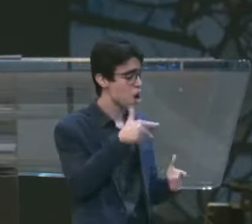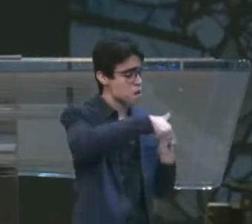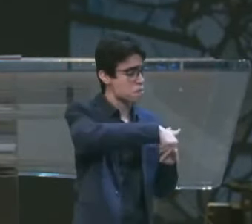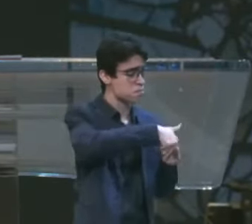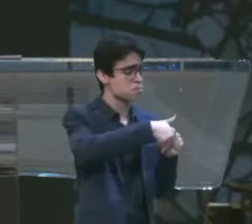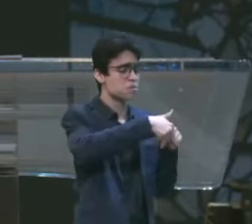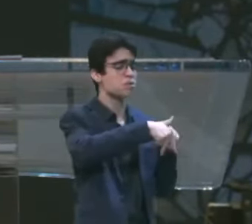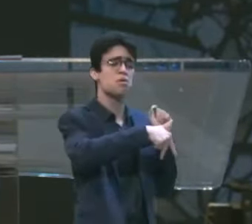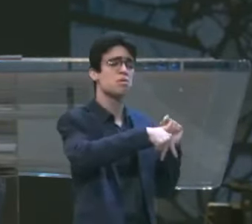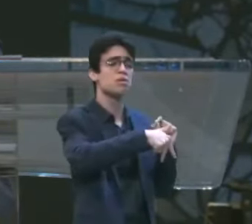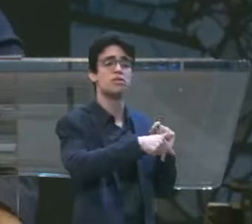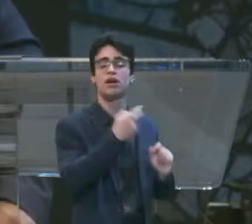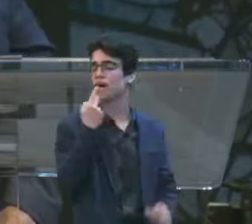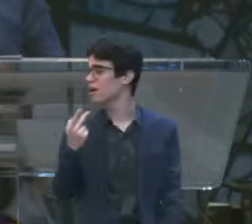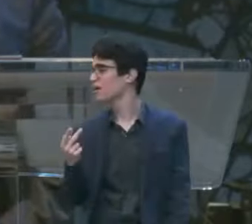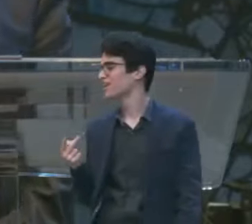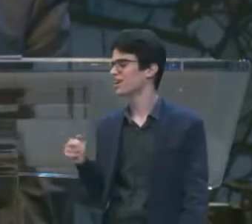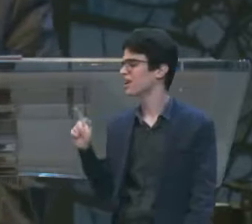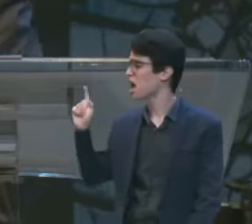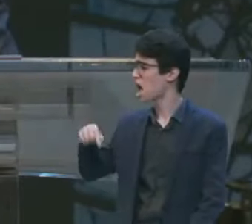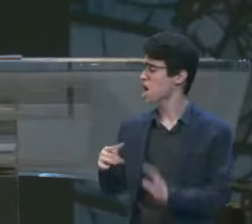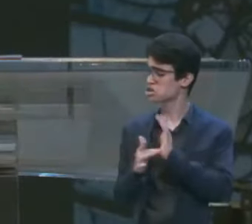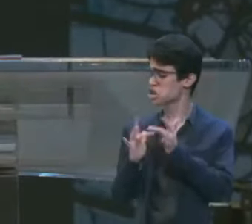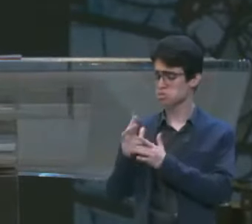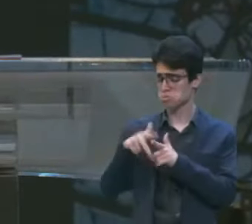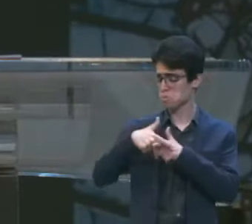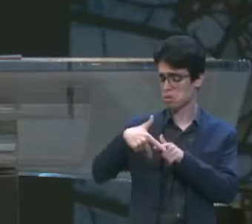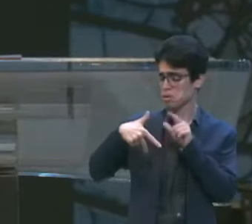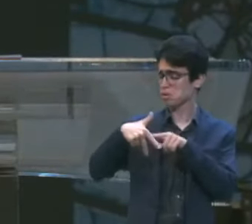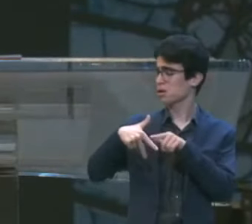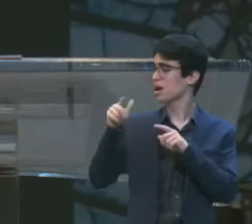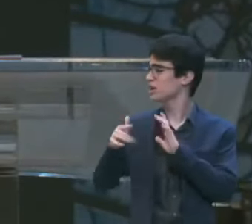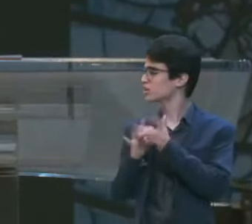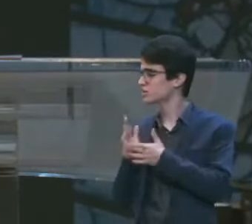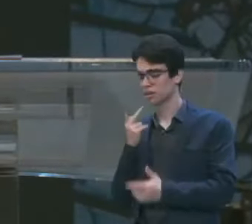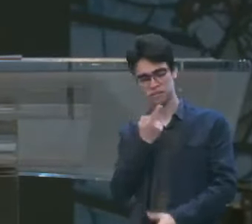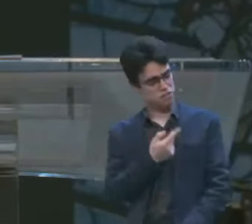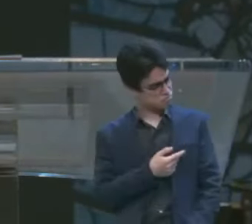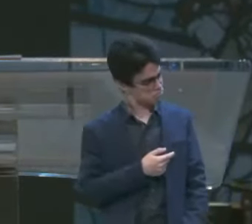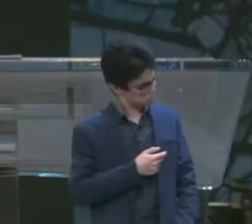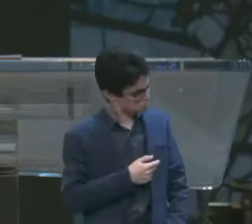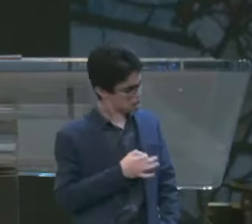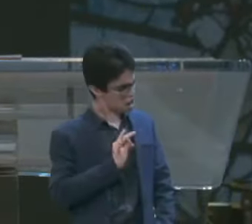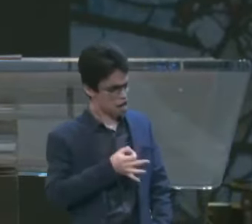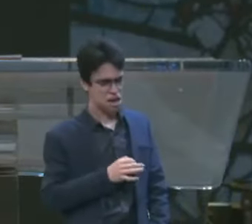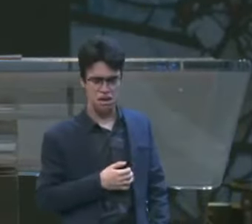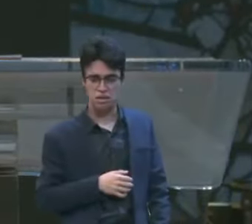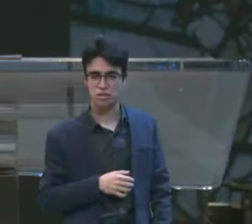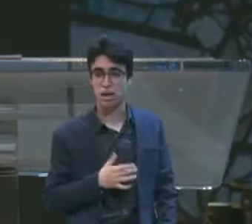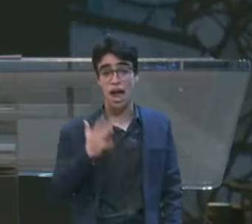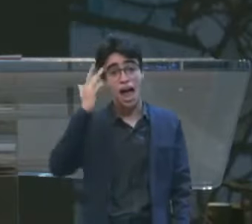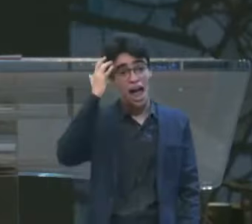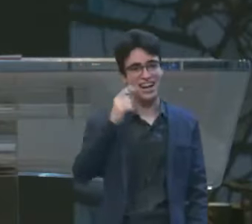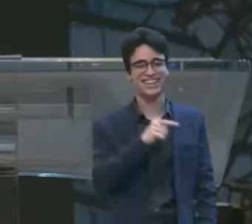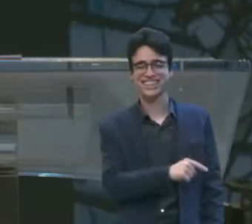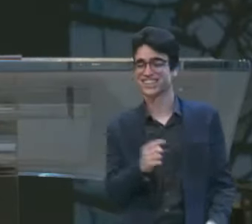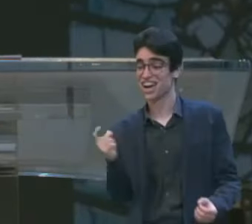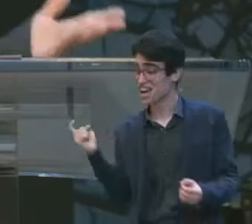um tal de Jesus, irmão. É, mãe, um tal de Jesus. É mesmo? É. Volta lá amanhã, meu